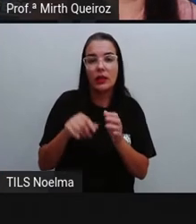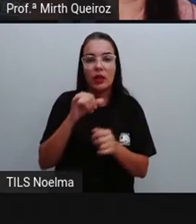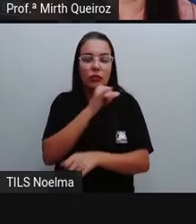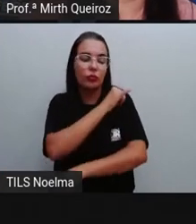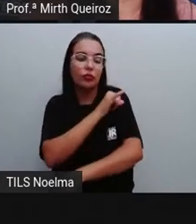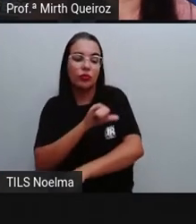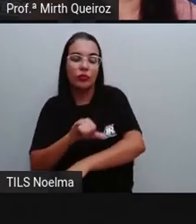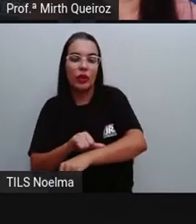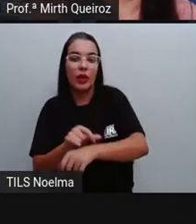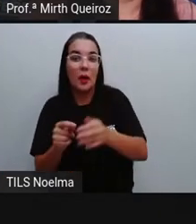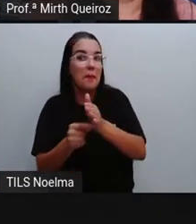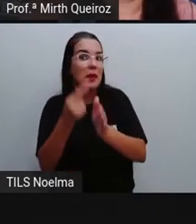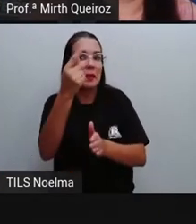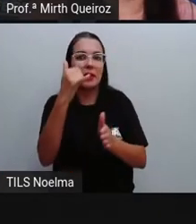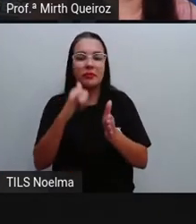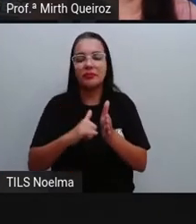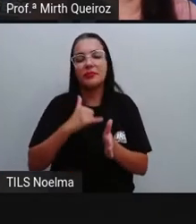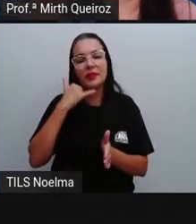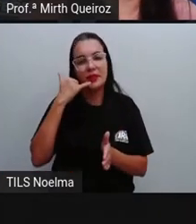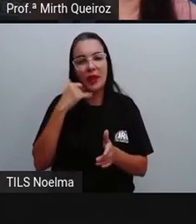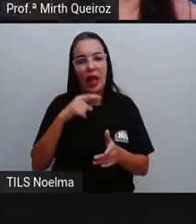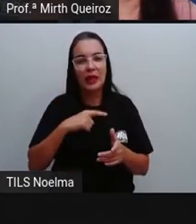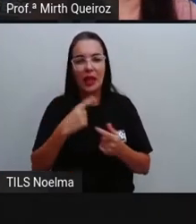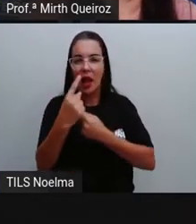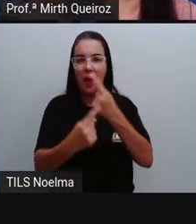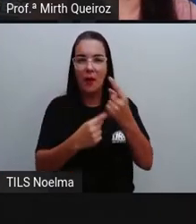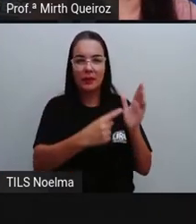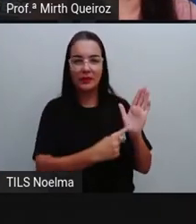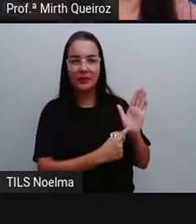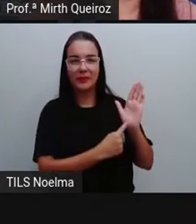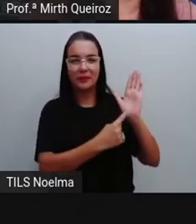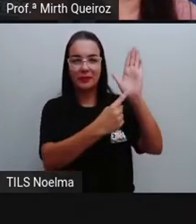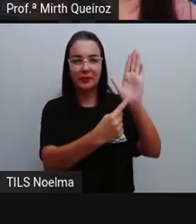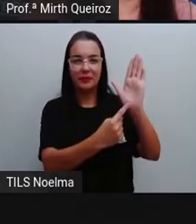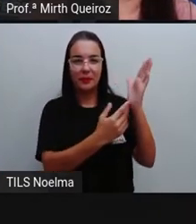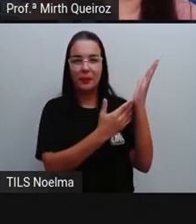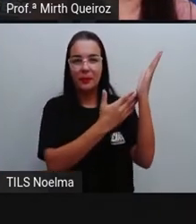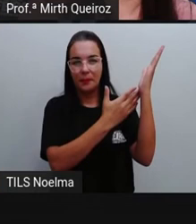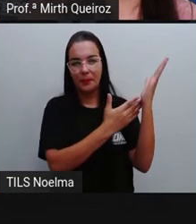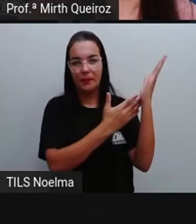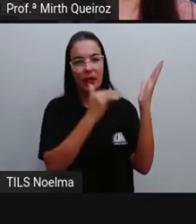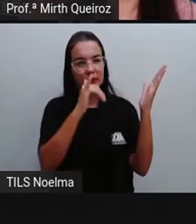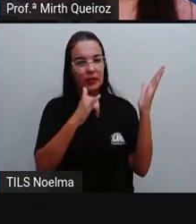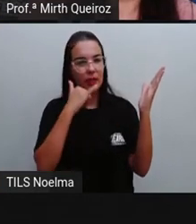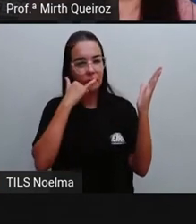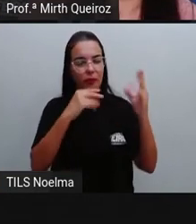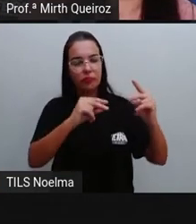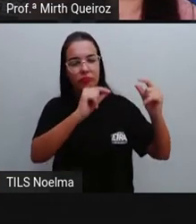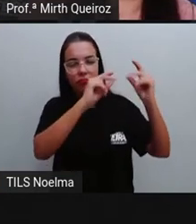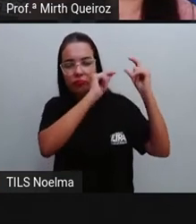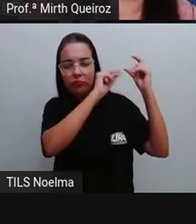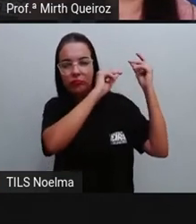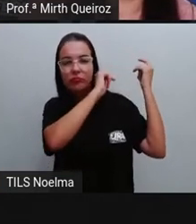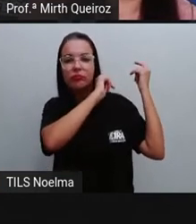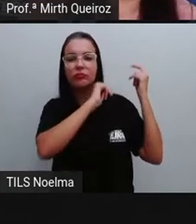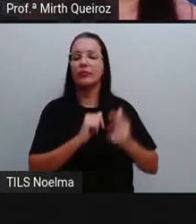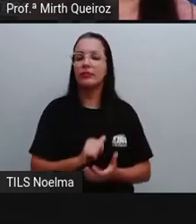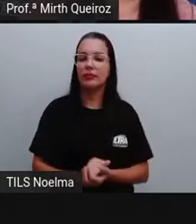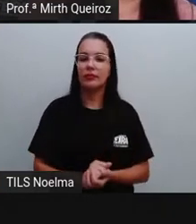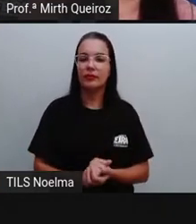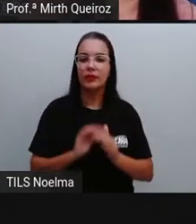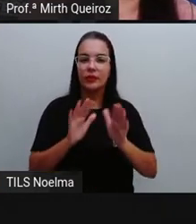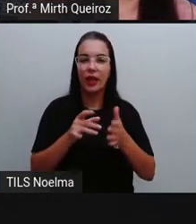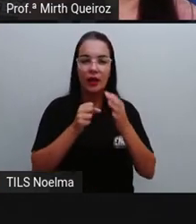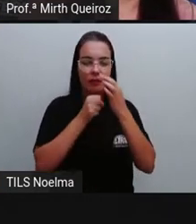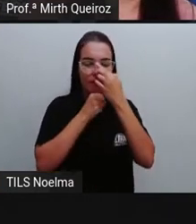de Janeiro. E aí a gente tem algumas imagens, né, de alguns telefones aí bem antigos, né, e a gente